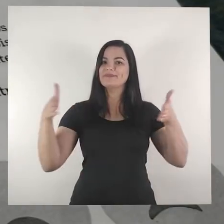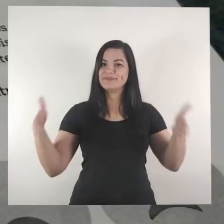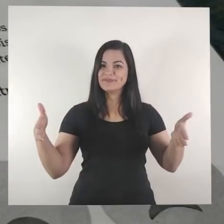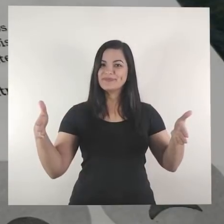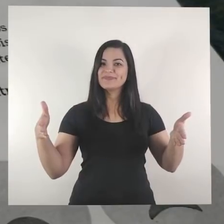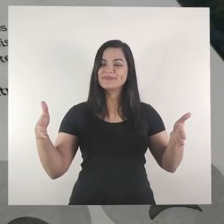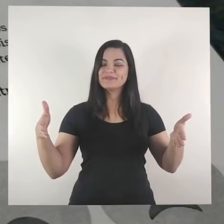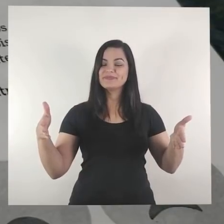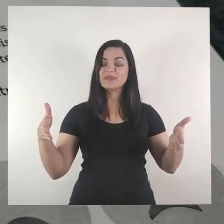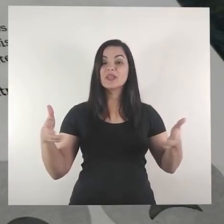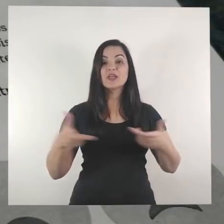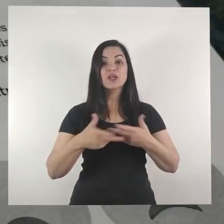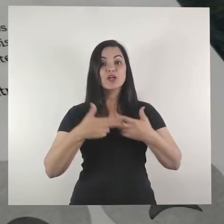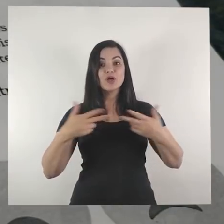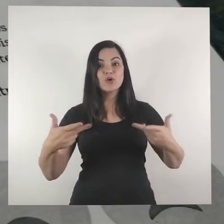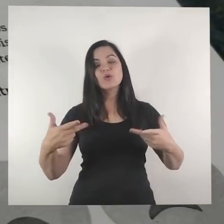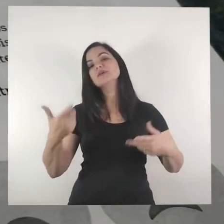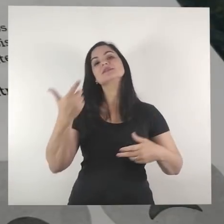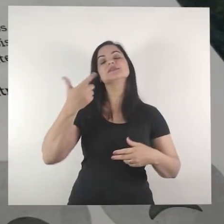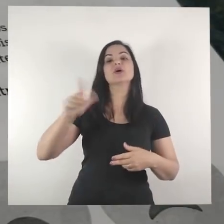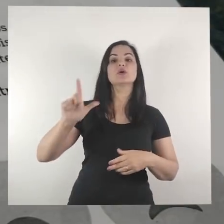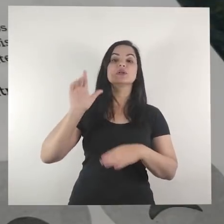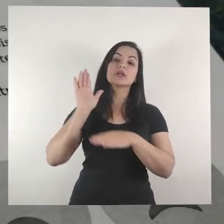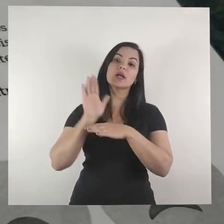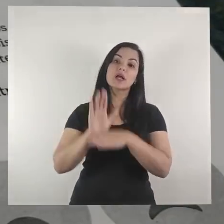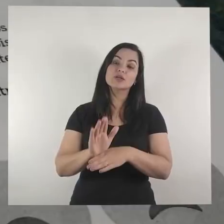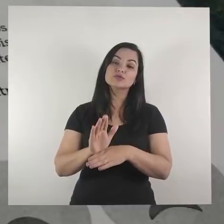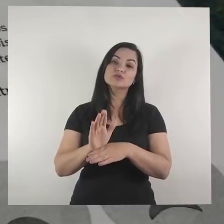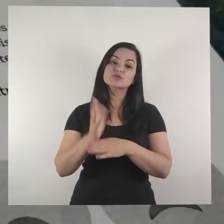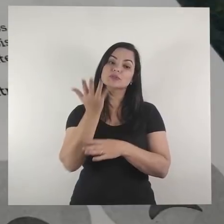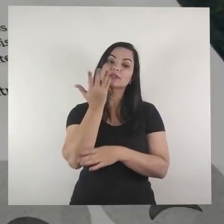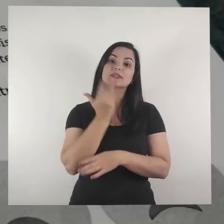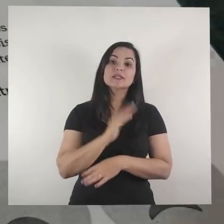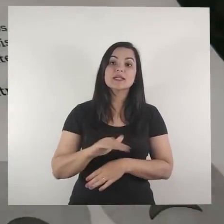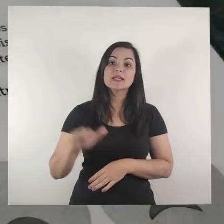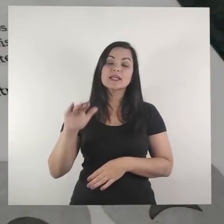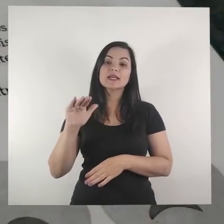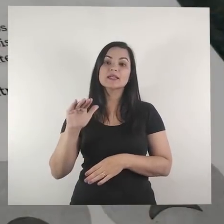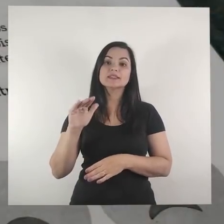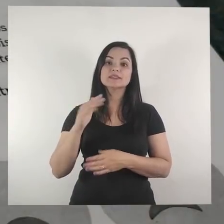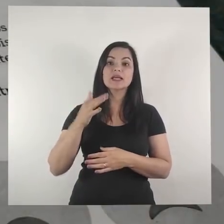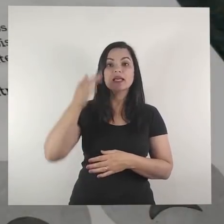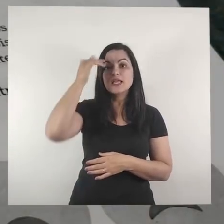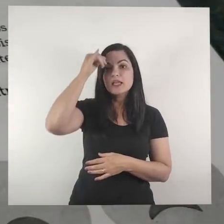que ajuda as crianças a não terem dor em suas mãozinhas é o lápis.